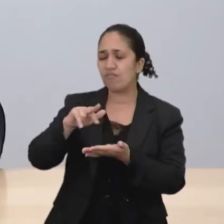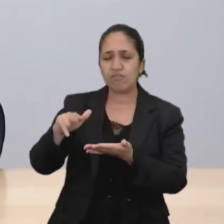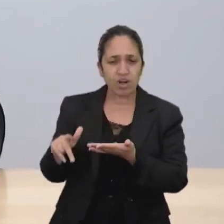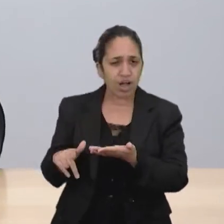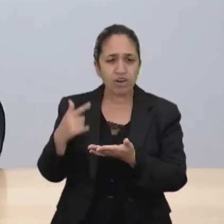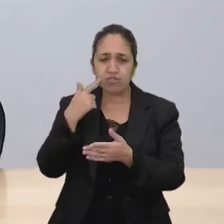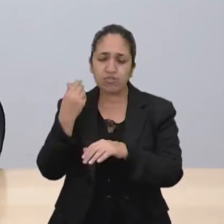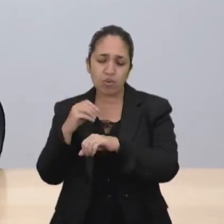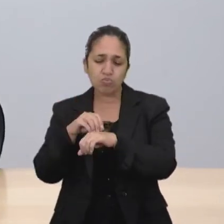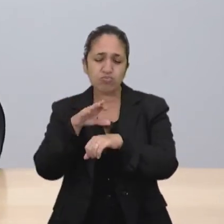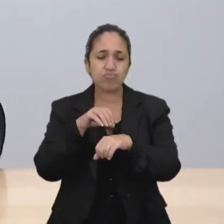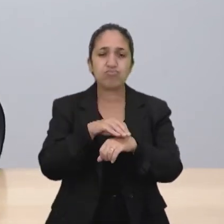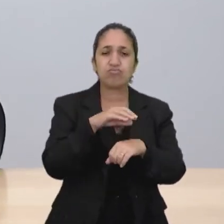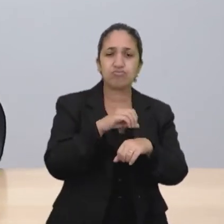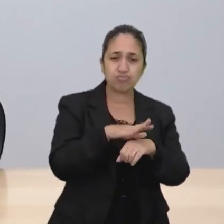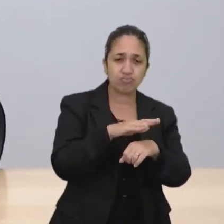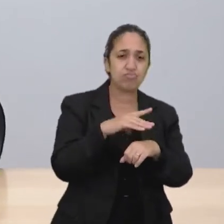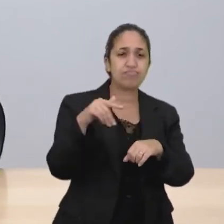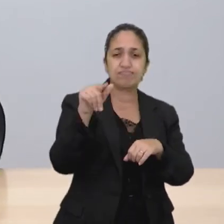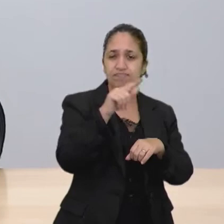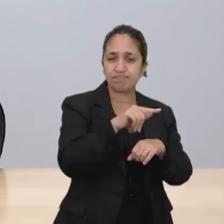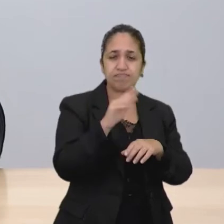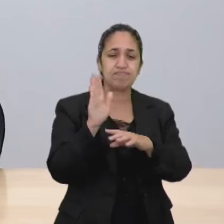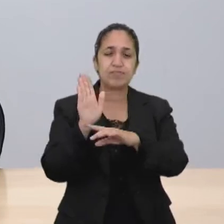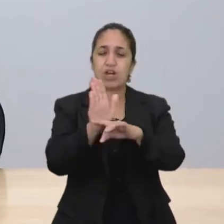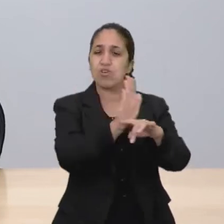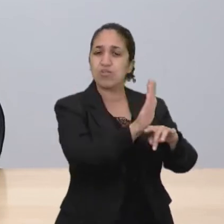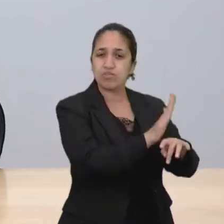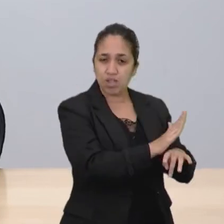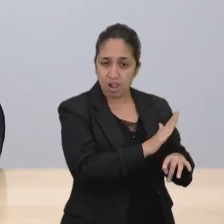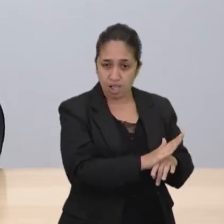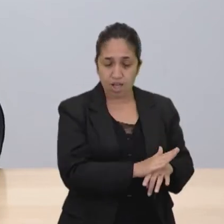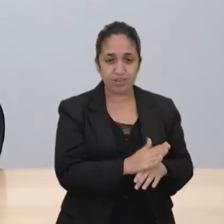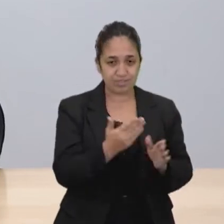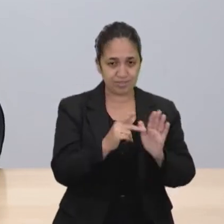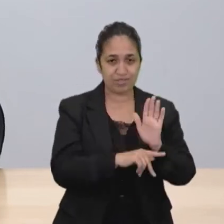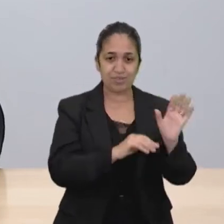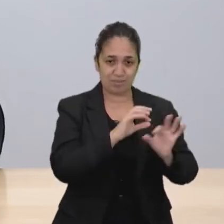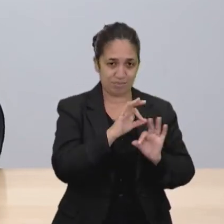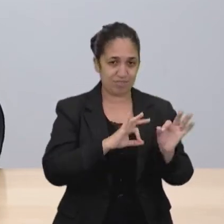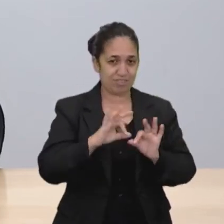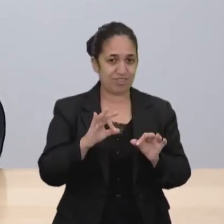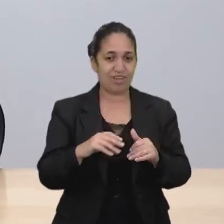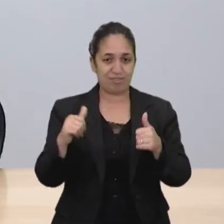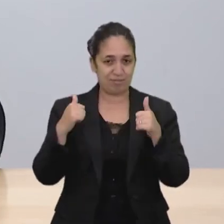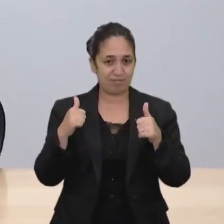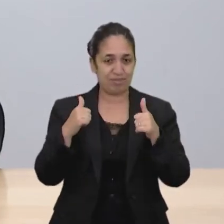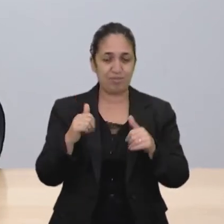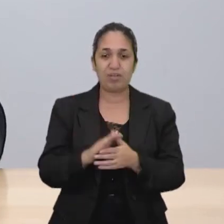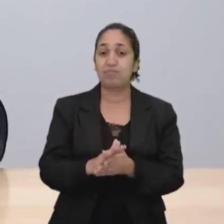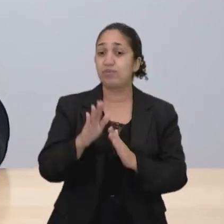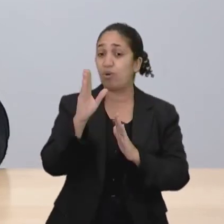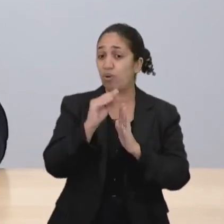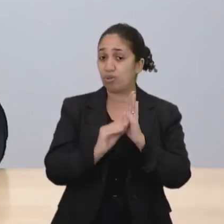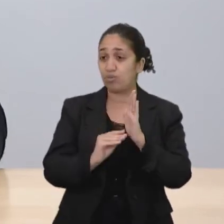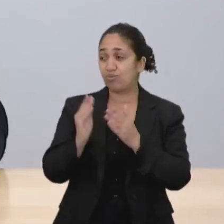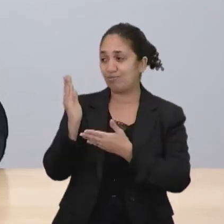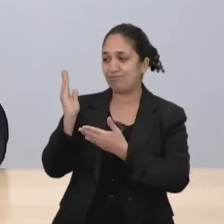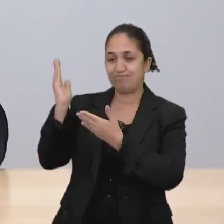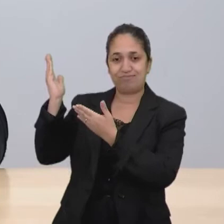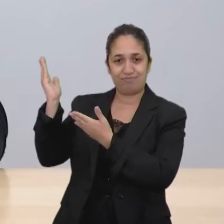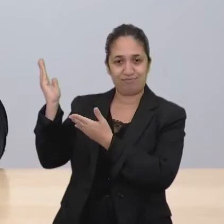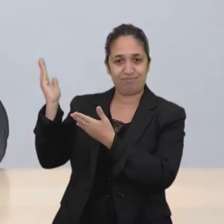dar sugestões, que vão dar dicas, que vão auxiliá-los nesse projeto. Muito bem, o conteúdo da aula está aí para vocês,